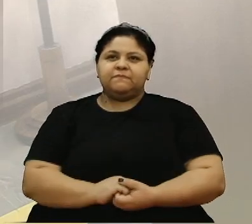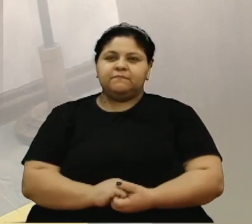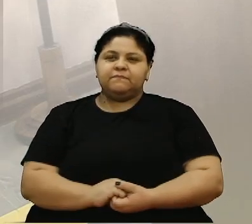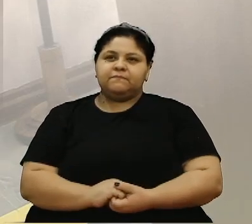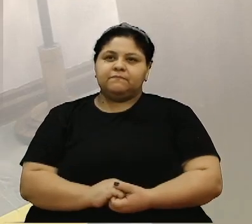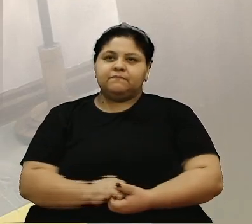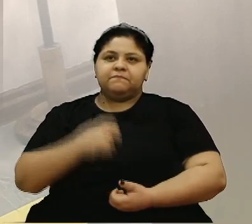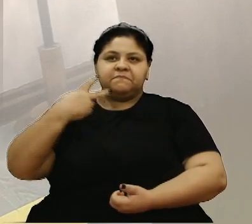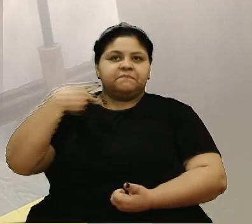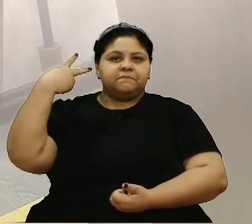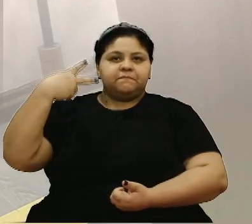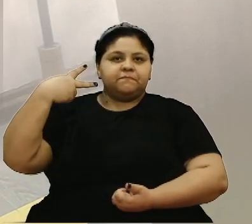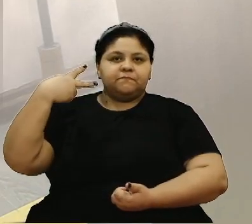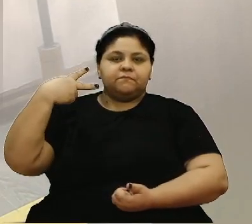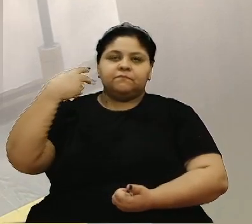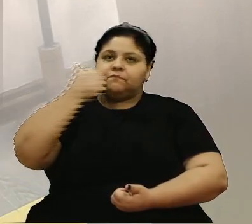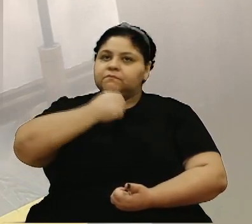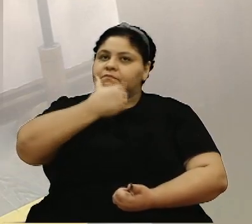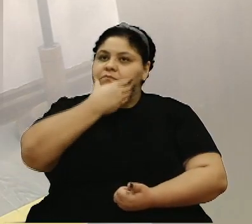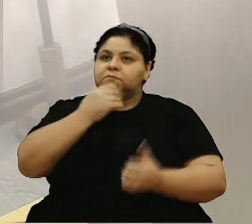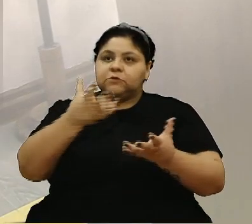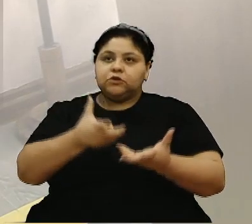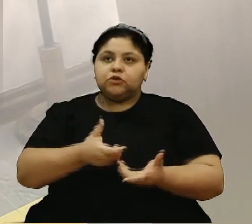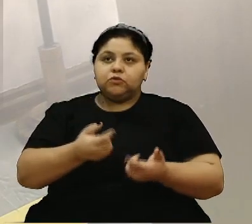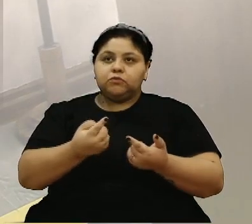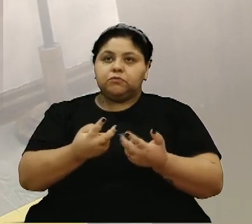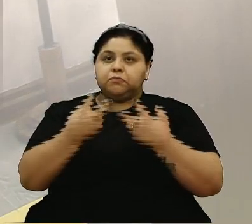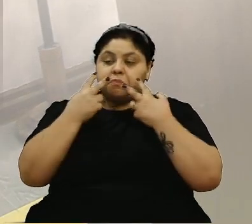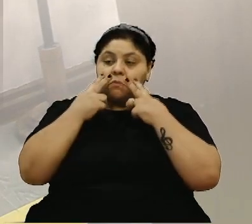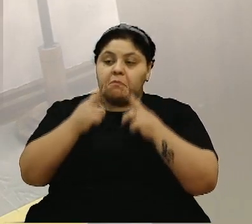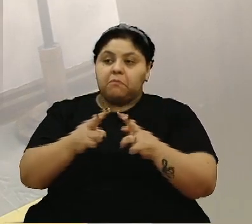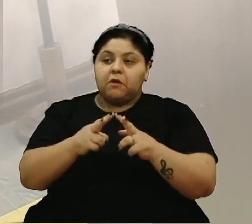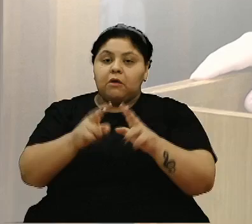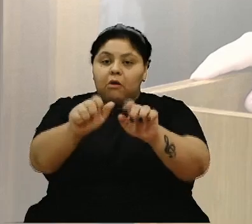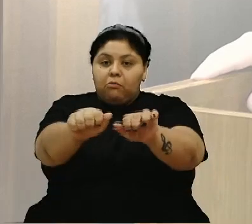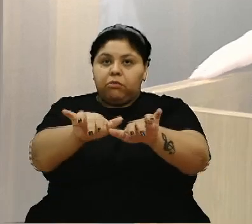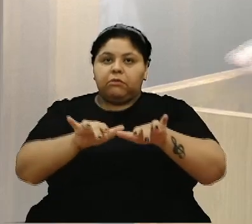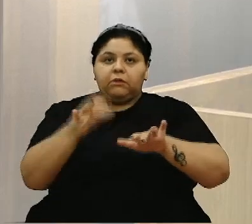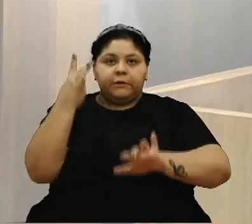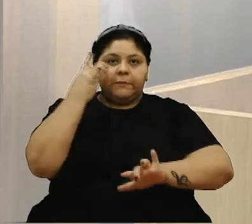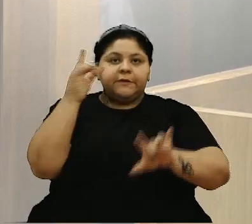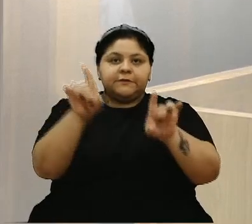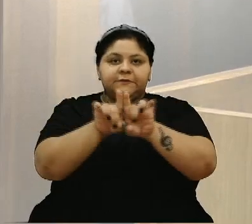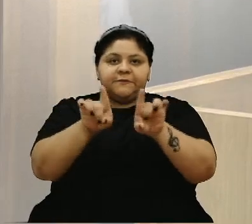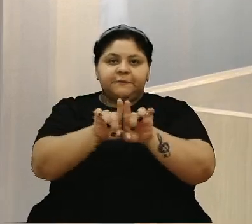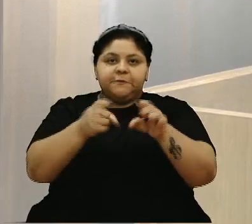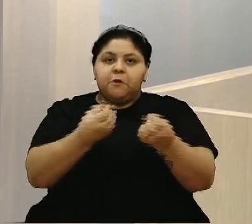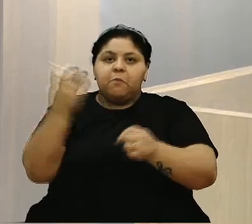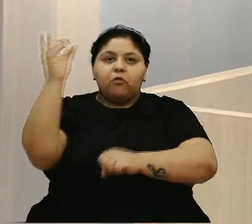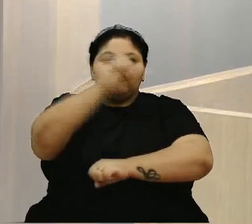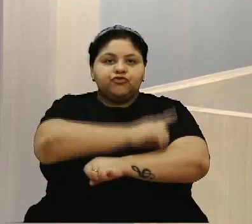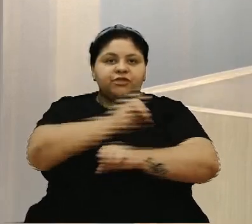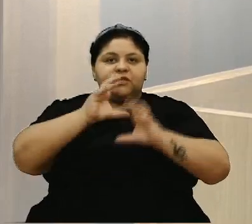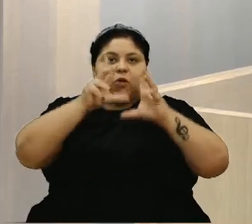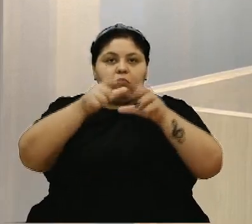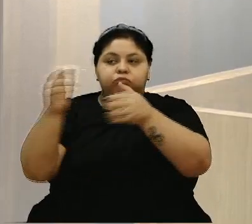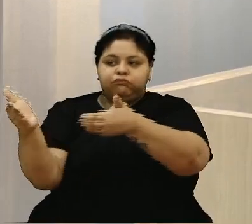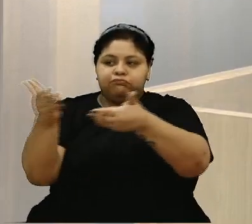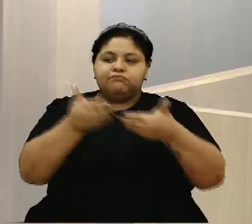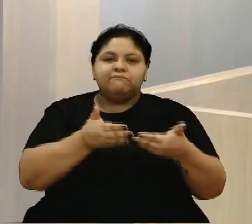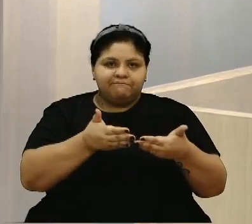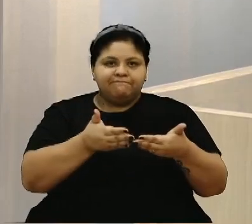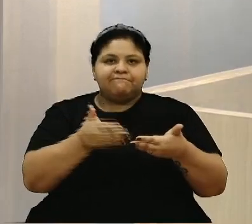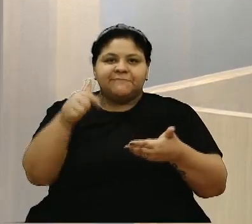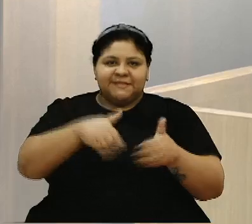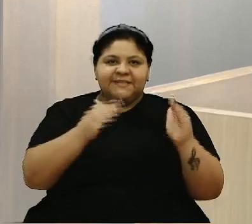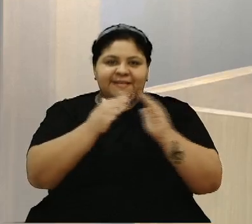nobres vereadores, todos que nos assistem, o público presente, bom dia a todos, sejam sempre muito bem-vindos